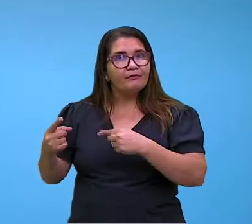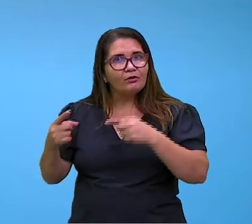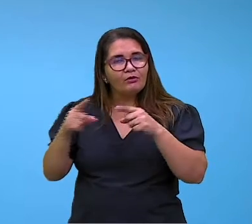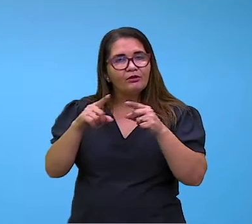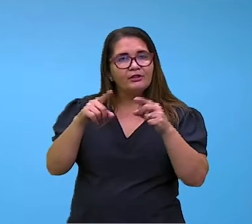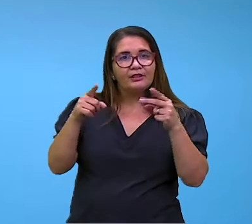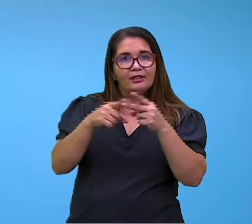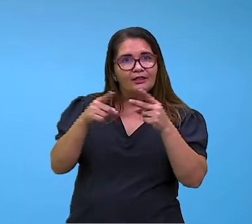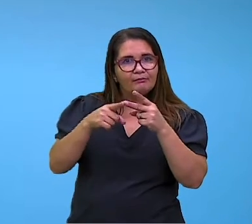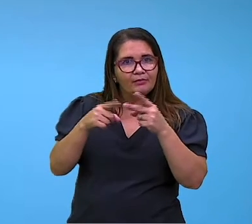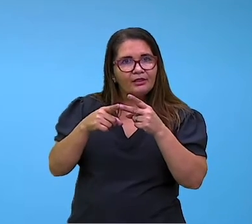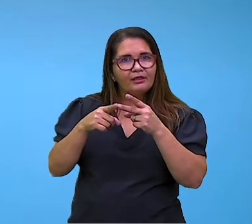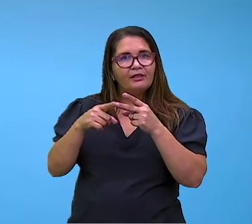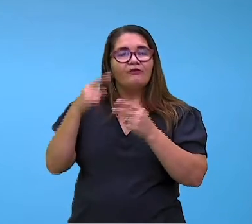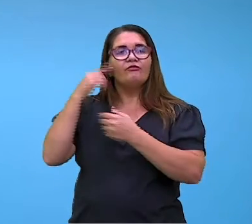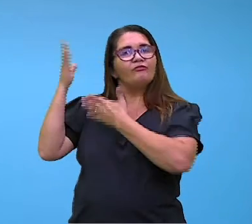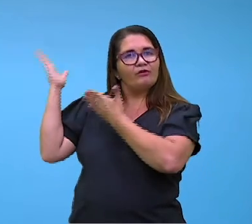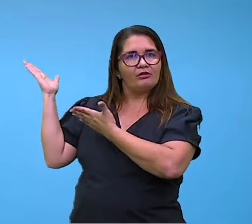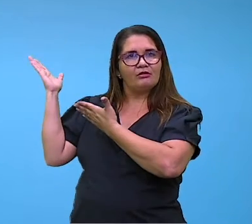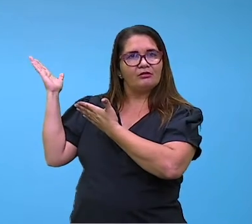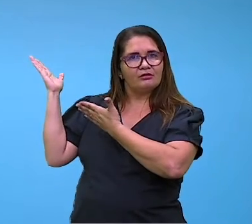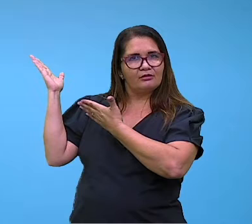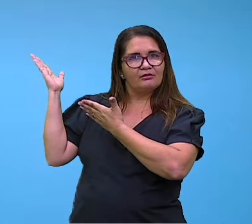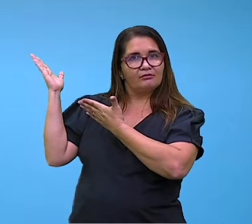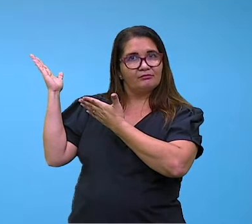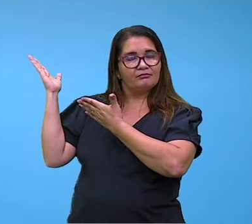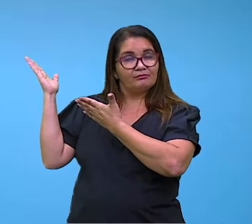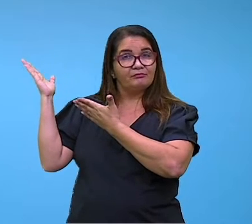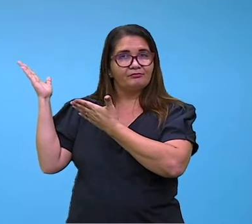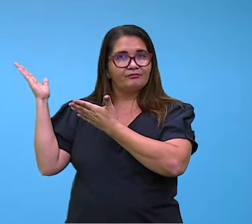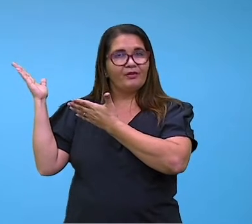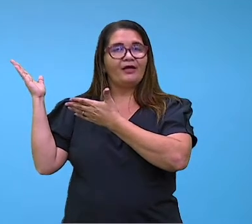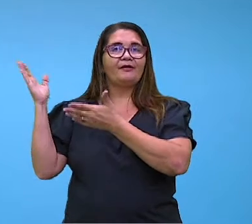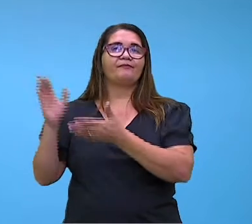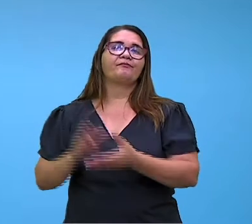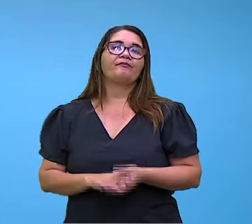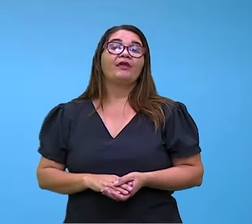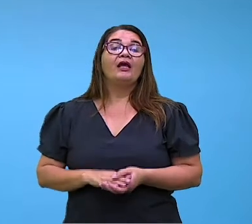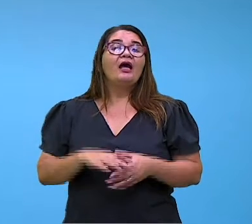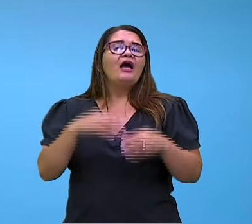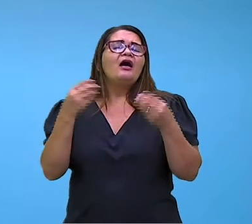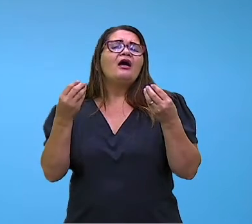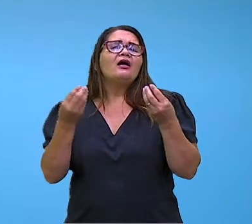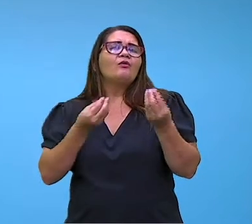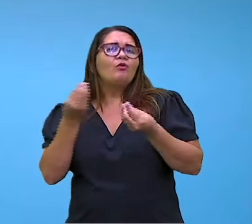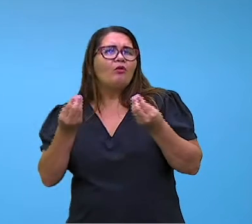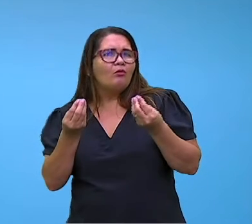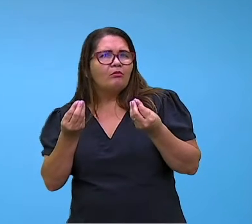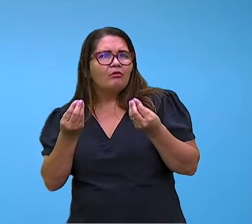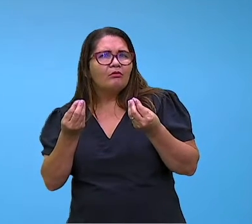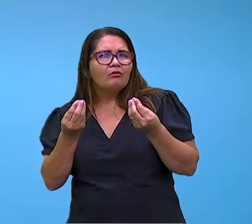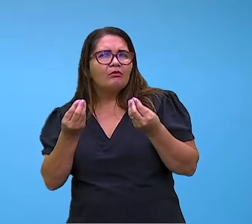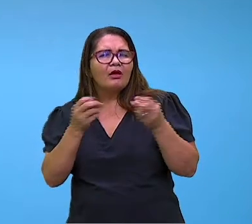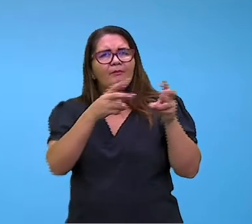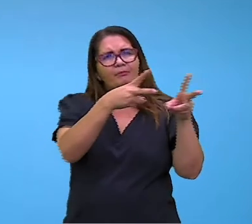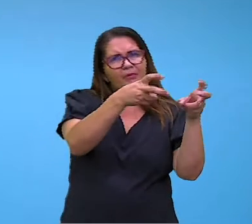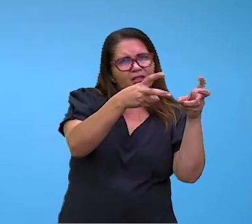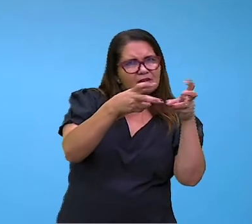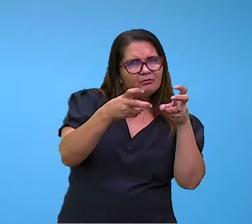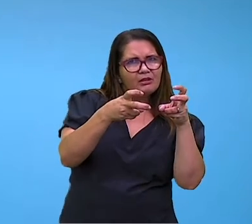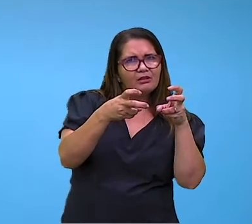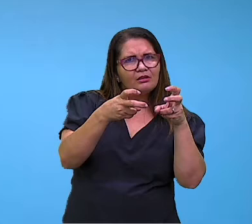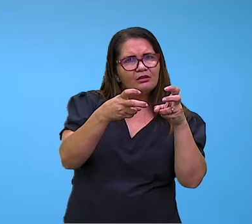equivalent to realize. Realizar ou perceber?